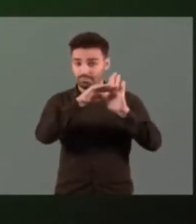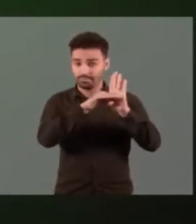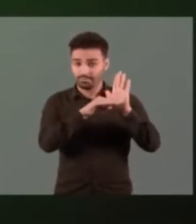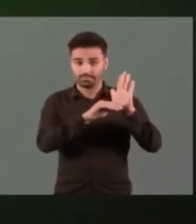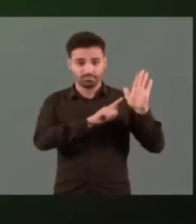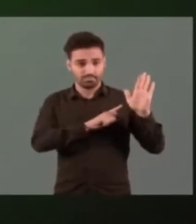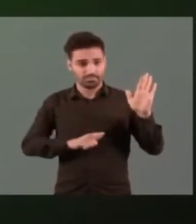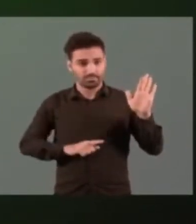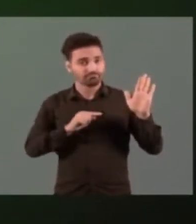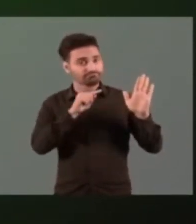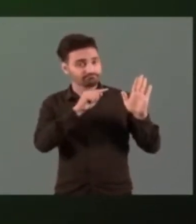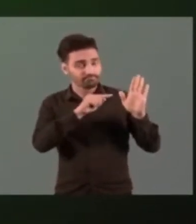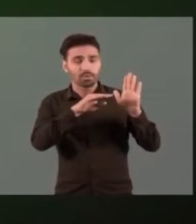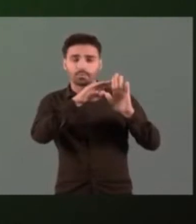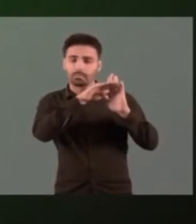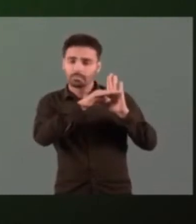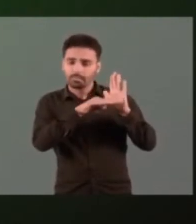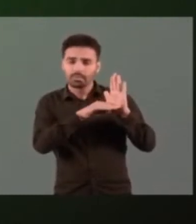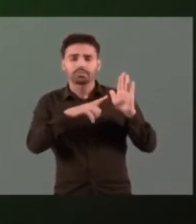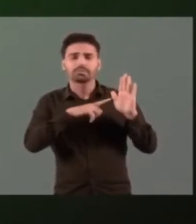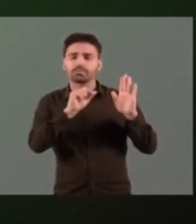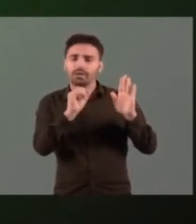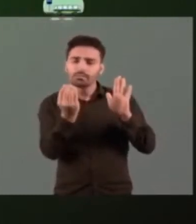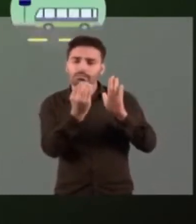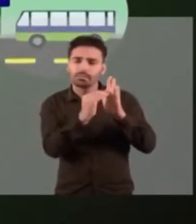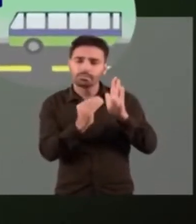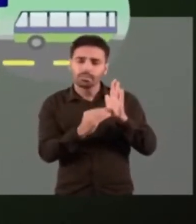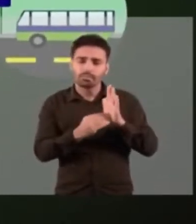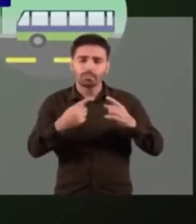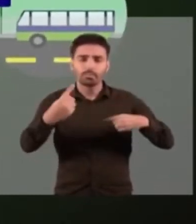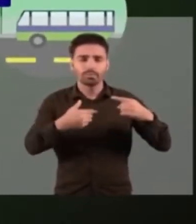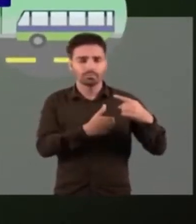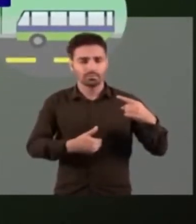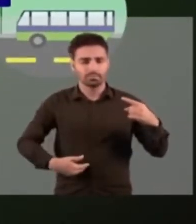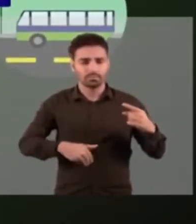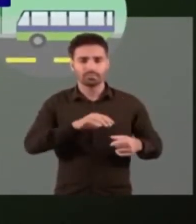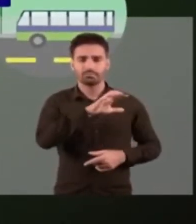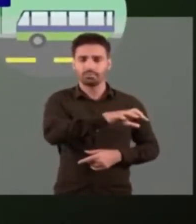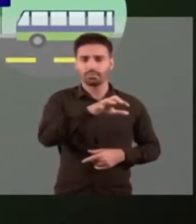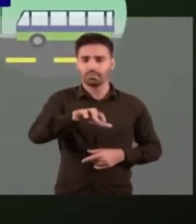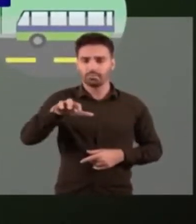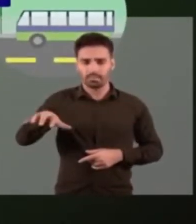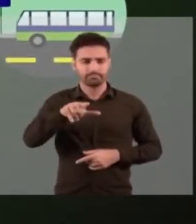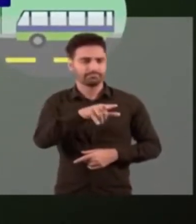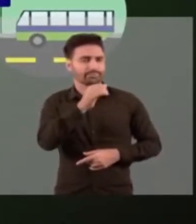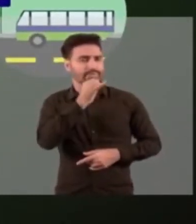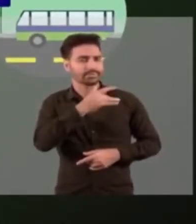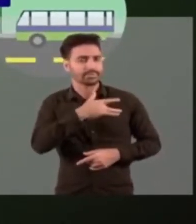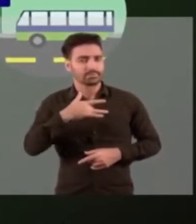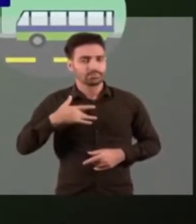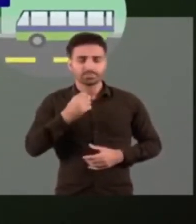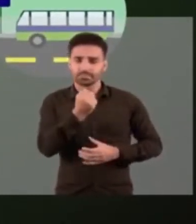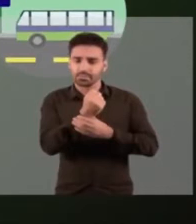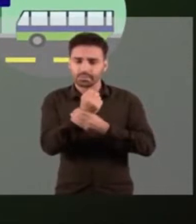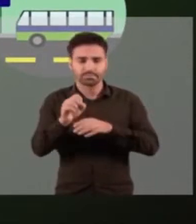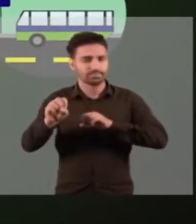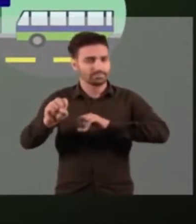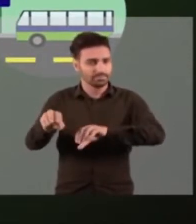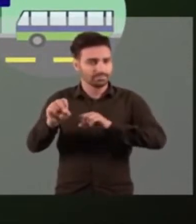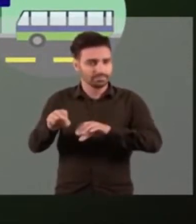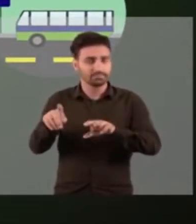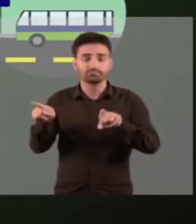plano que vão ser definidas as políticas públicas para cada área específica, como saúde, segurança,